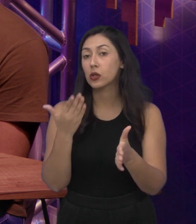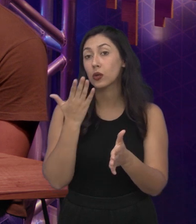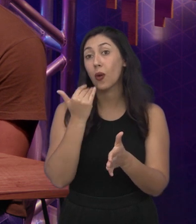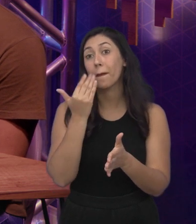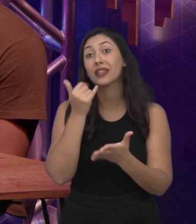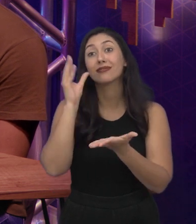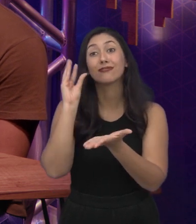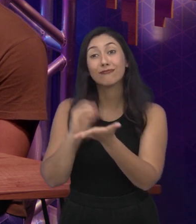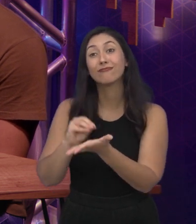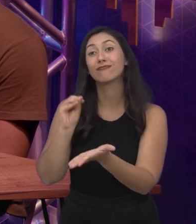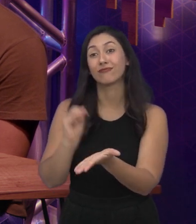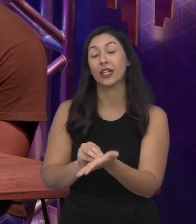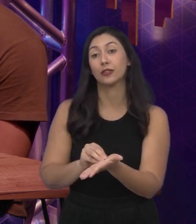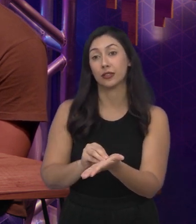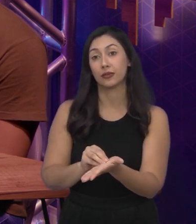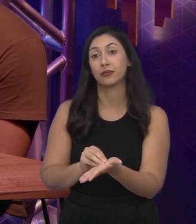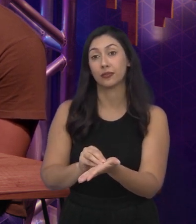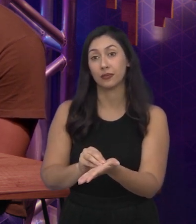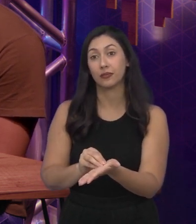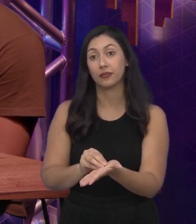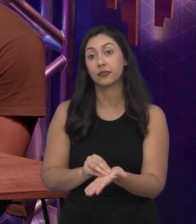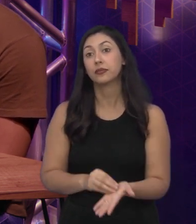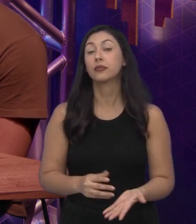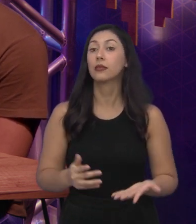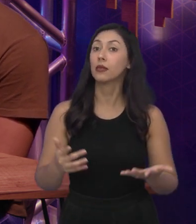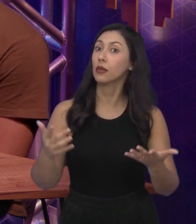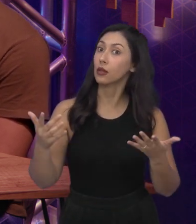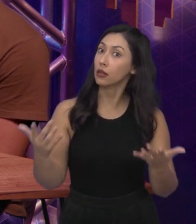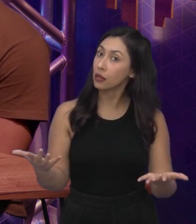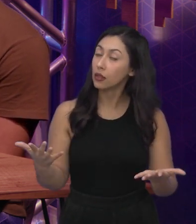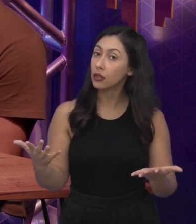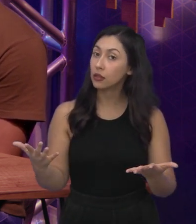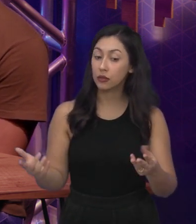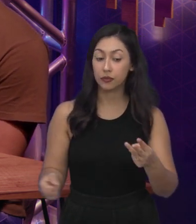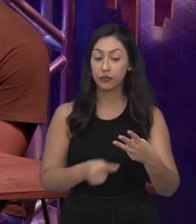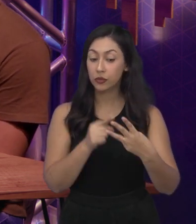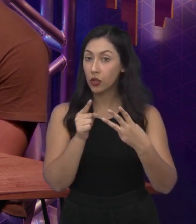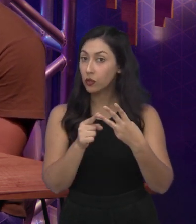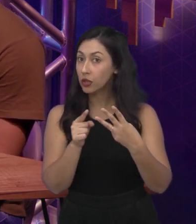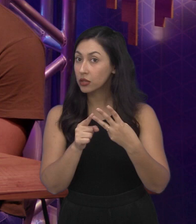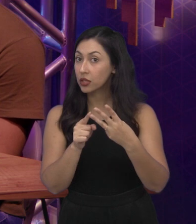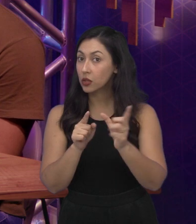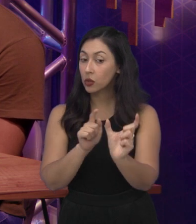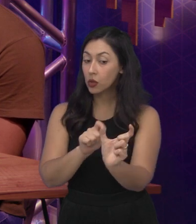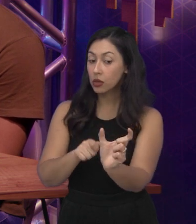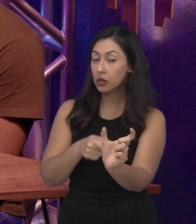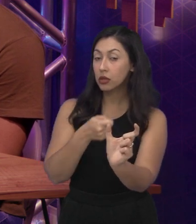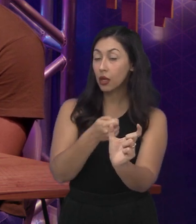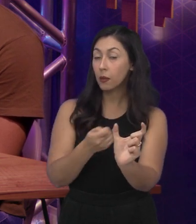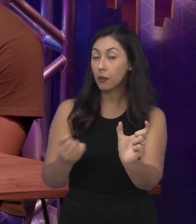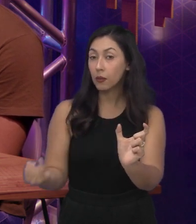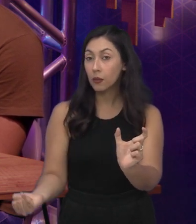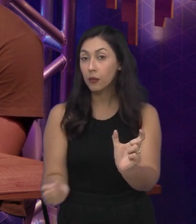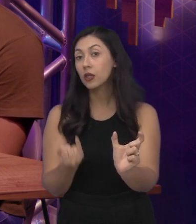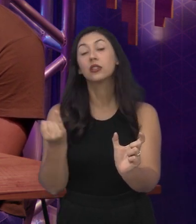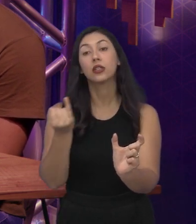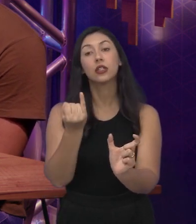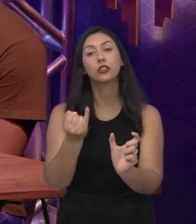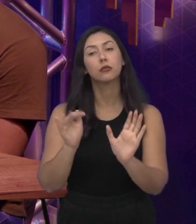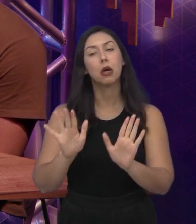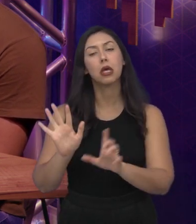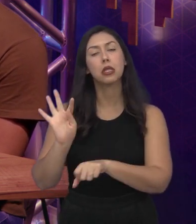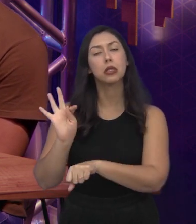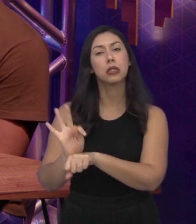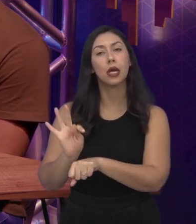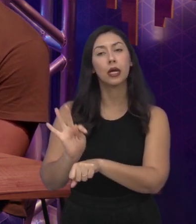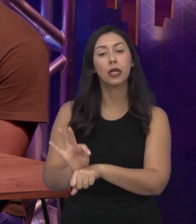alimentares, né? A falta de recursos. E o terceiro termo importante, que é um termo mais